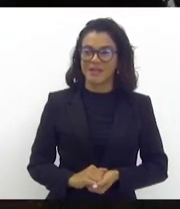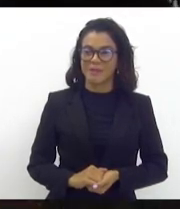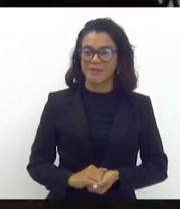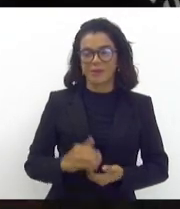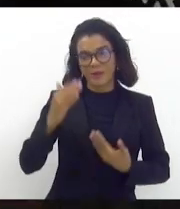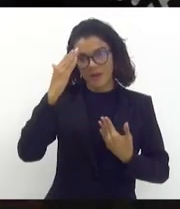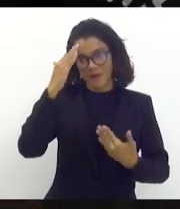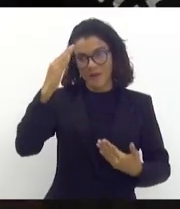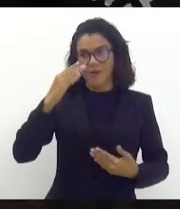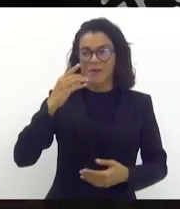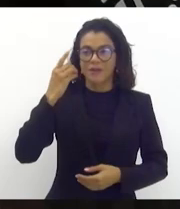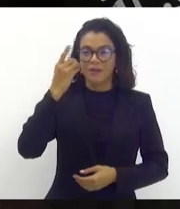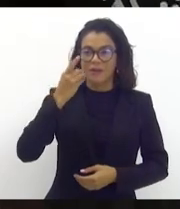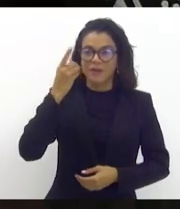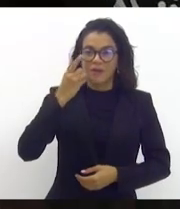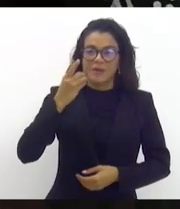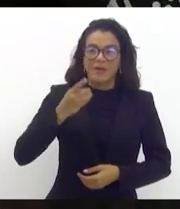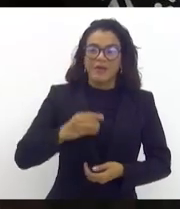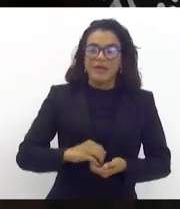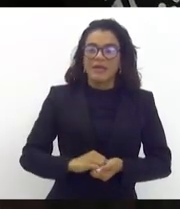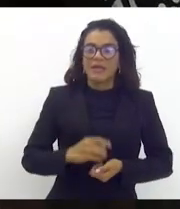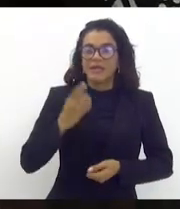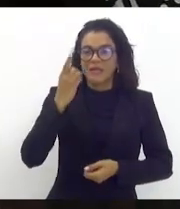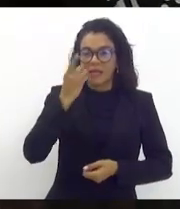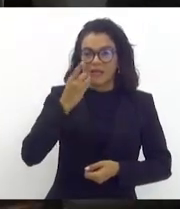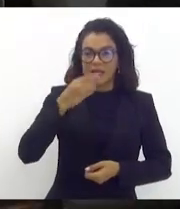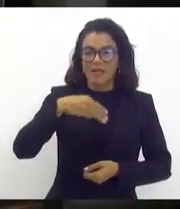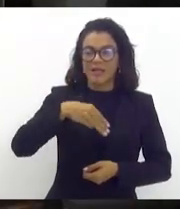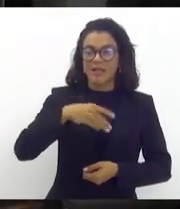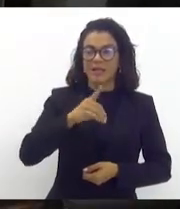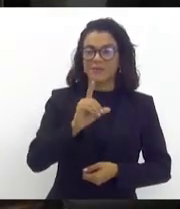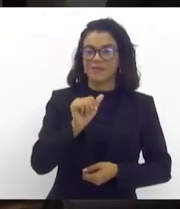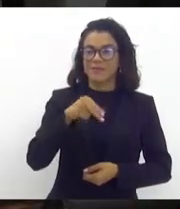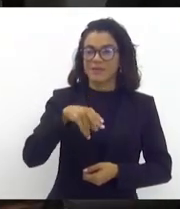Obrigado, deputado Serginho. Com a palavra agora, a deputada Dani Monteiro.